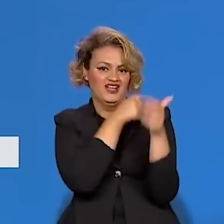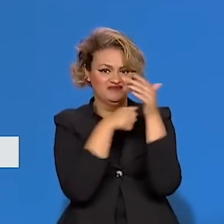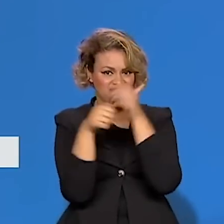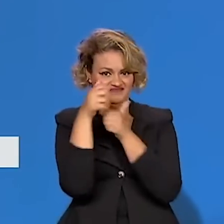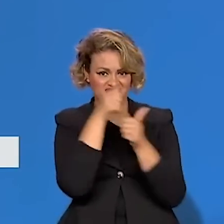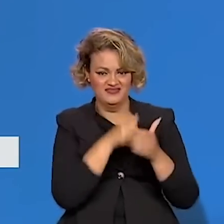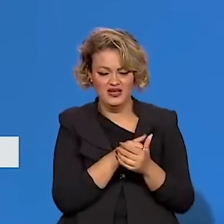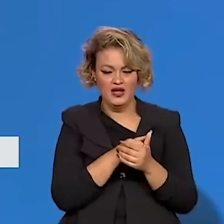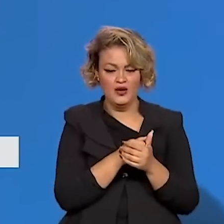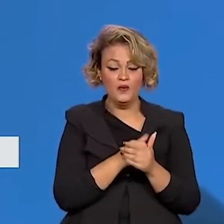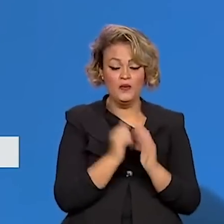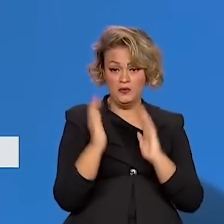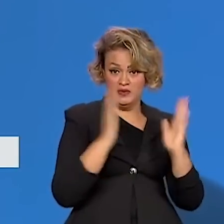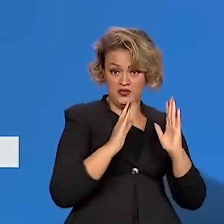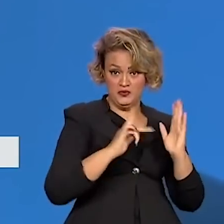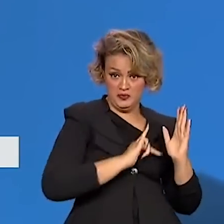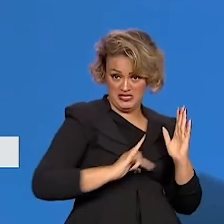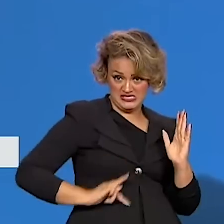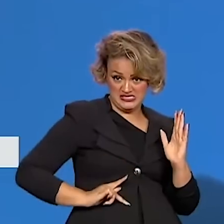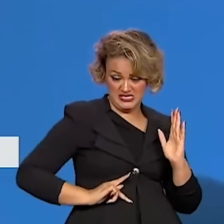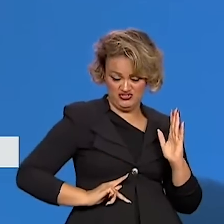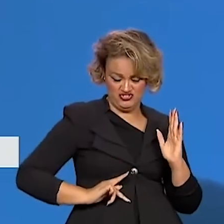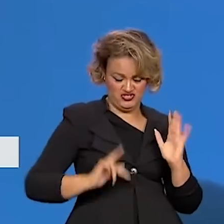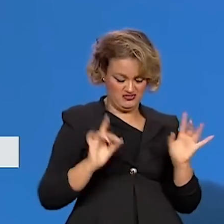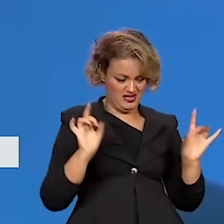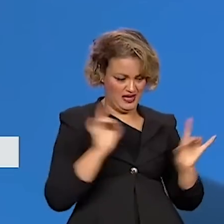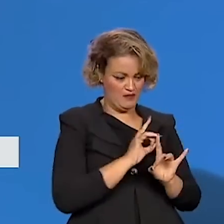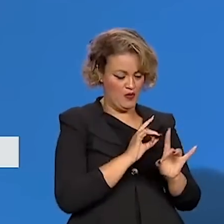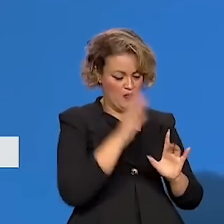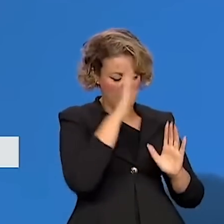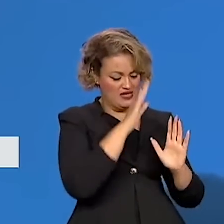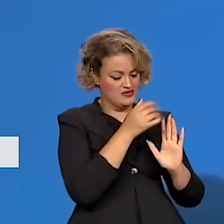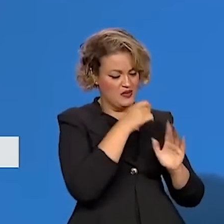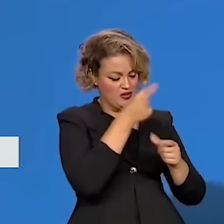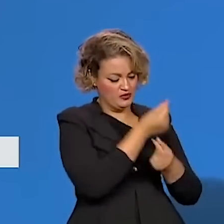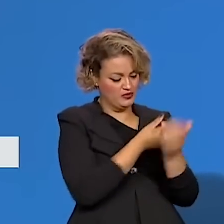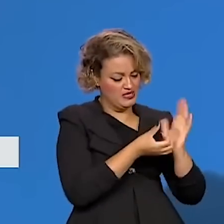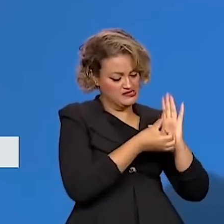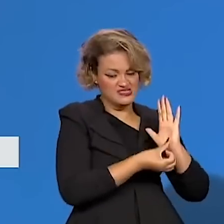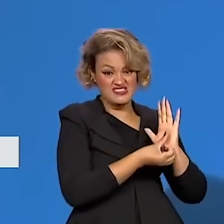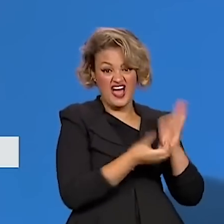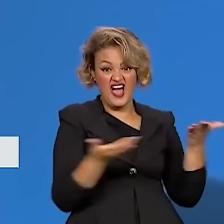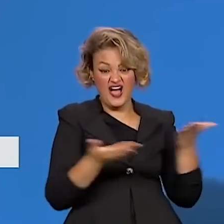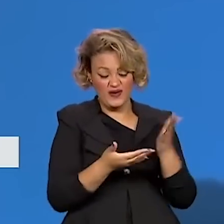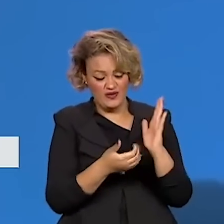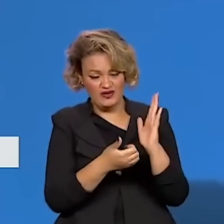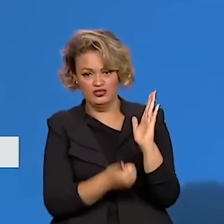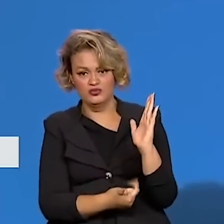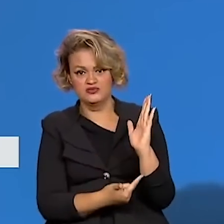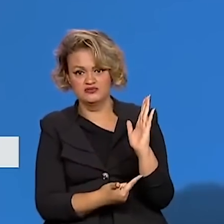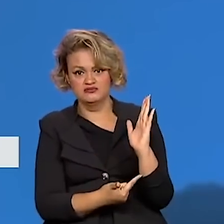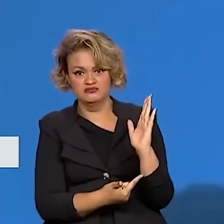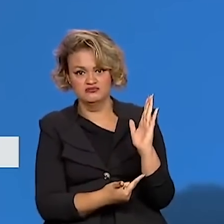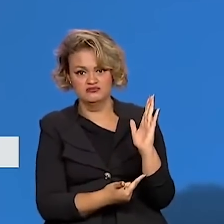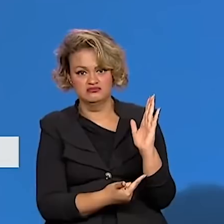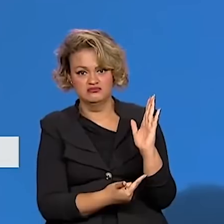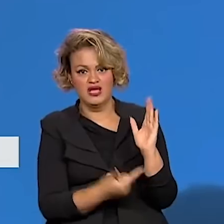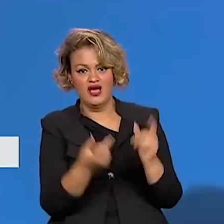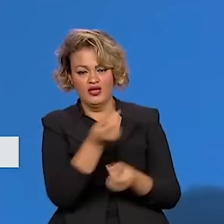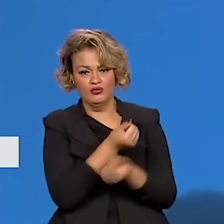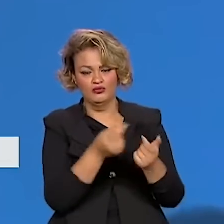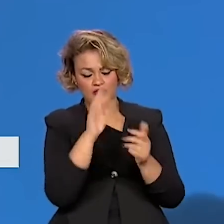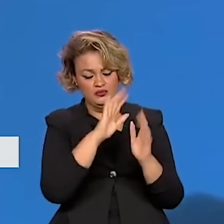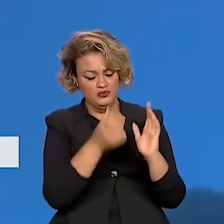nós deixamos a presença o Brasil era sexta economia do mundo o Brasil voltou a ser a décima segunda economia do mundo